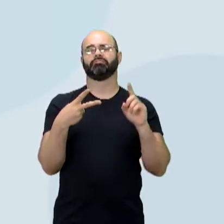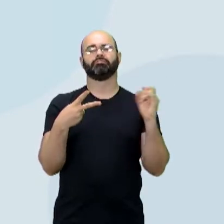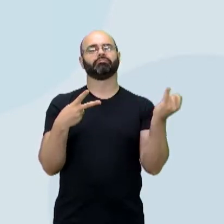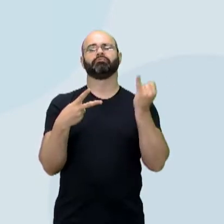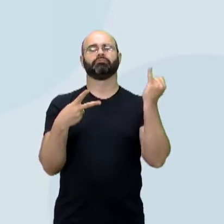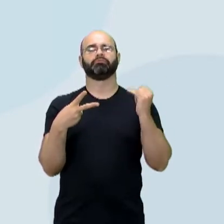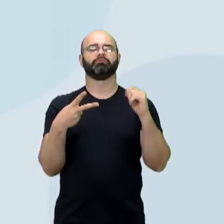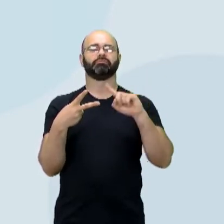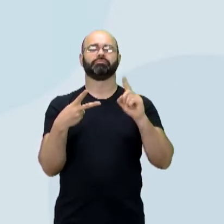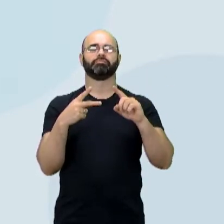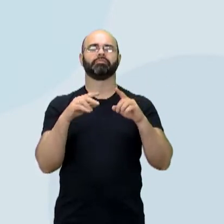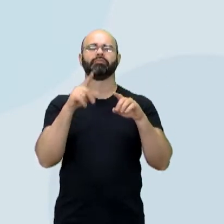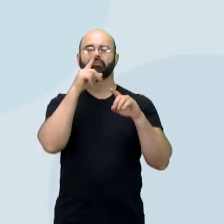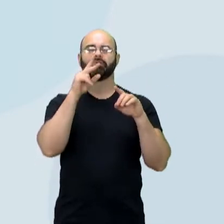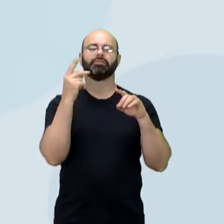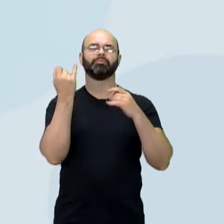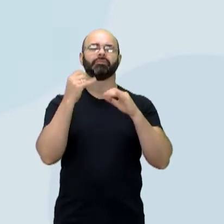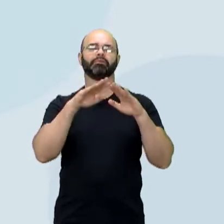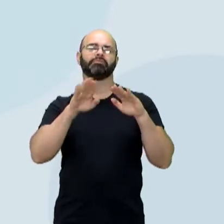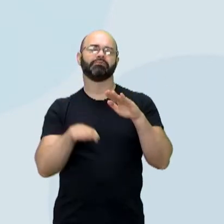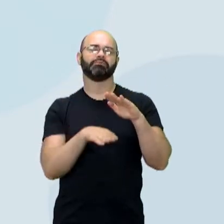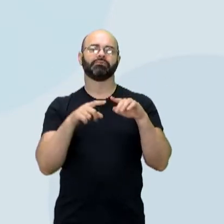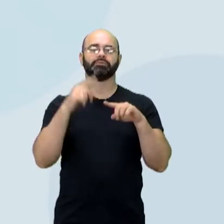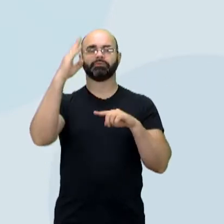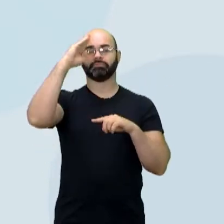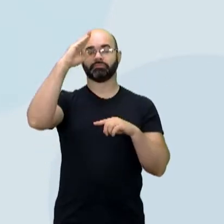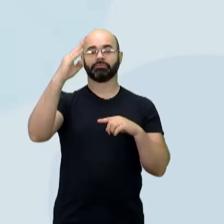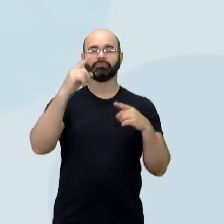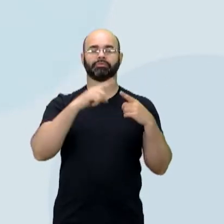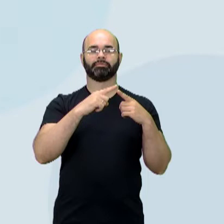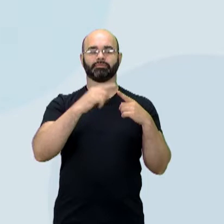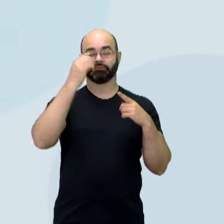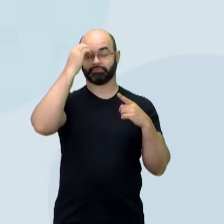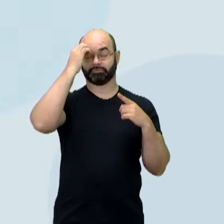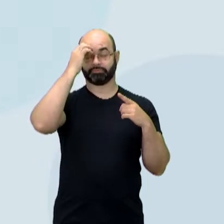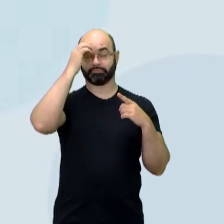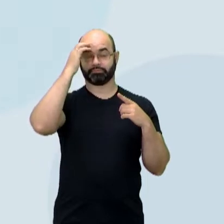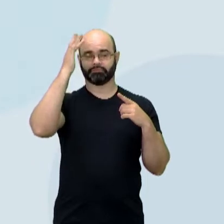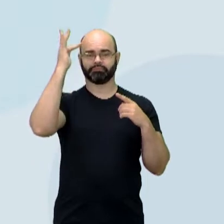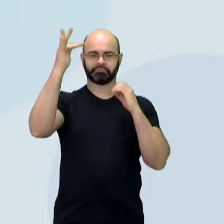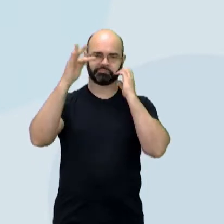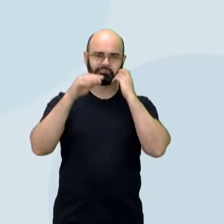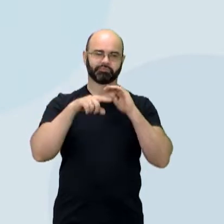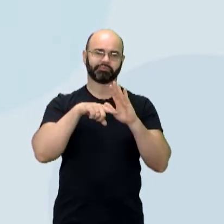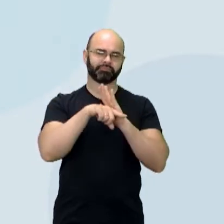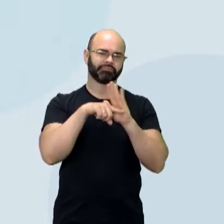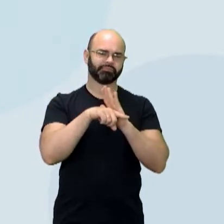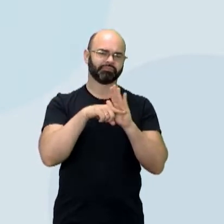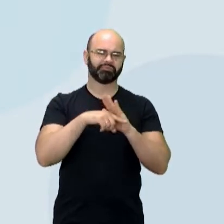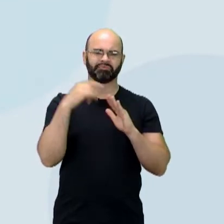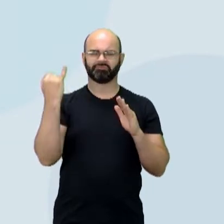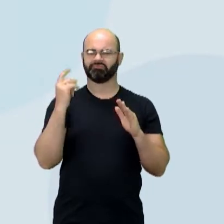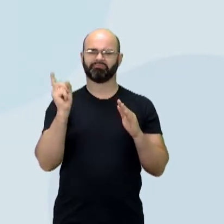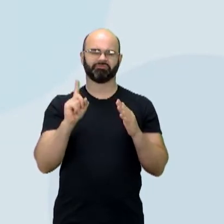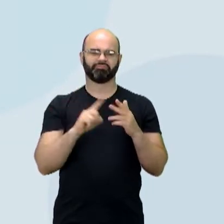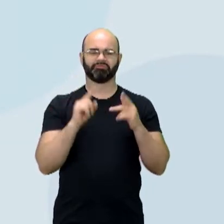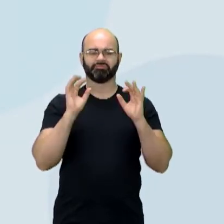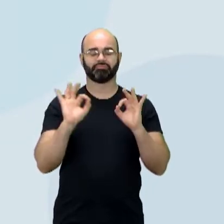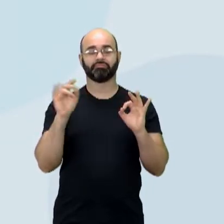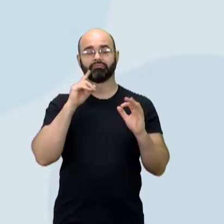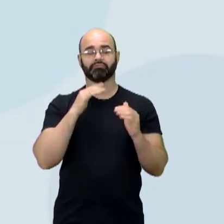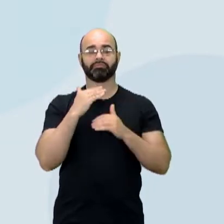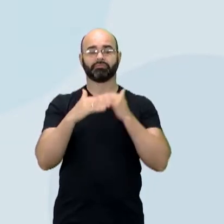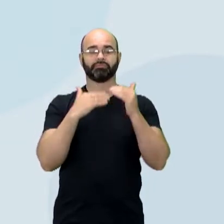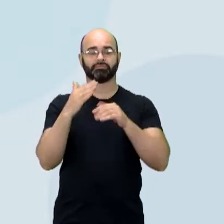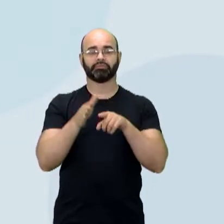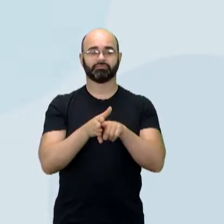primeira aqui. Certo, gente? Então, a realização de futuras pesquisas para confirmar, enfim, não seria para confirmar, mas para